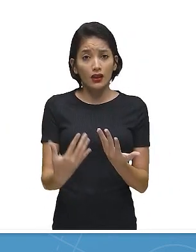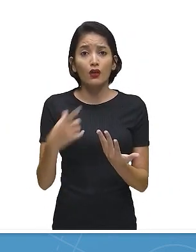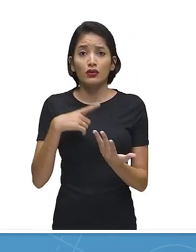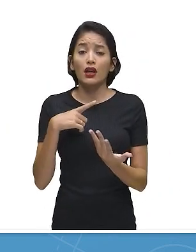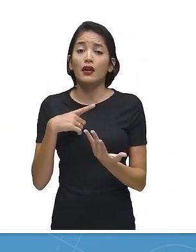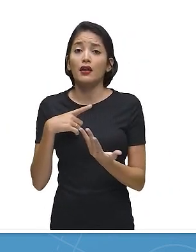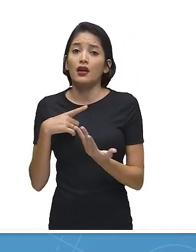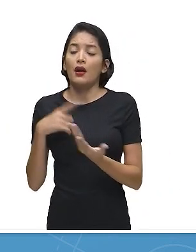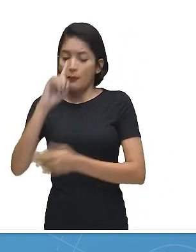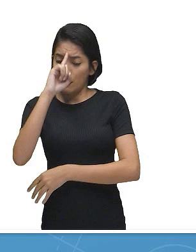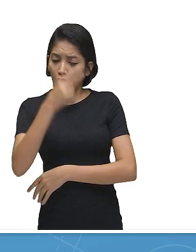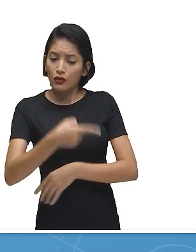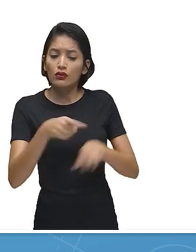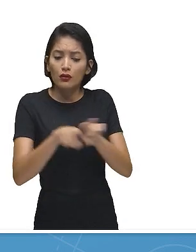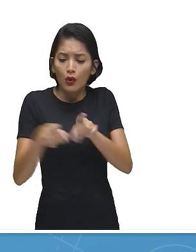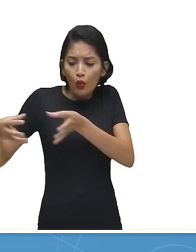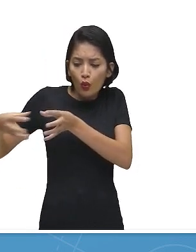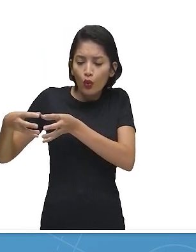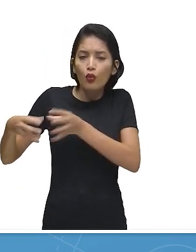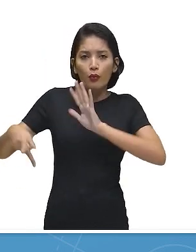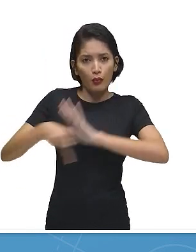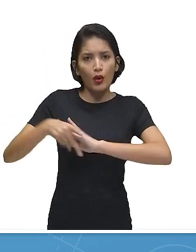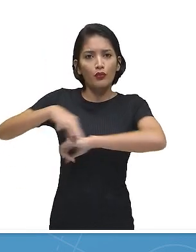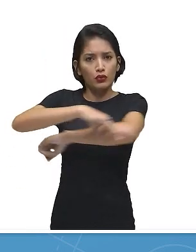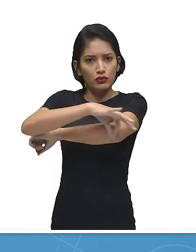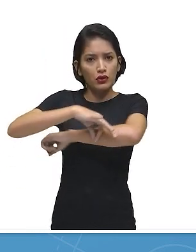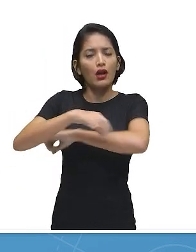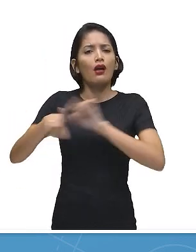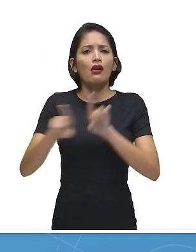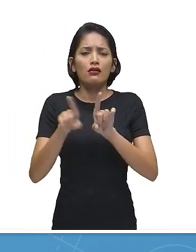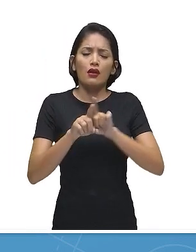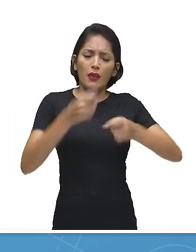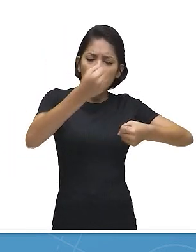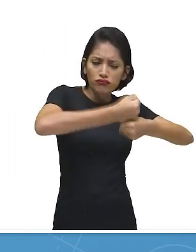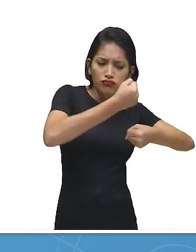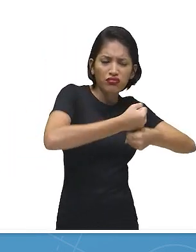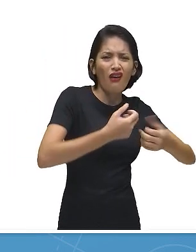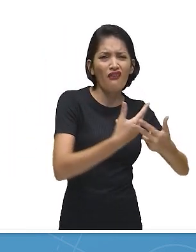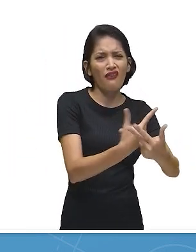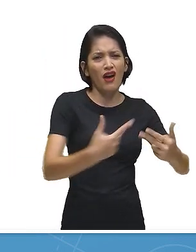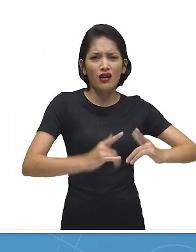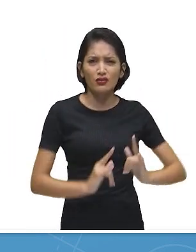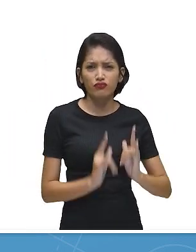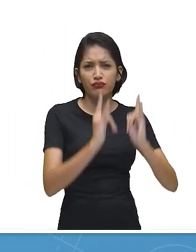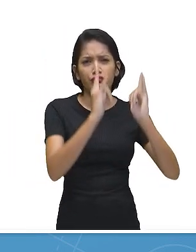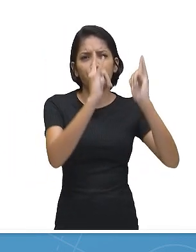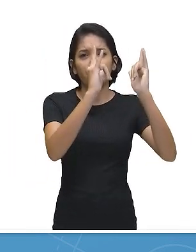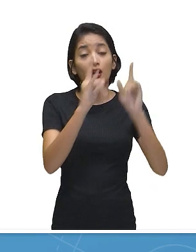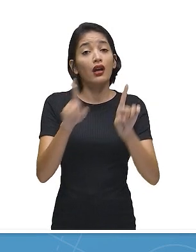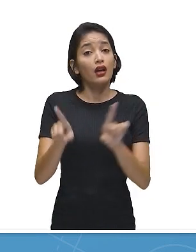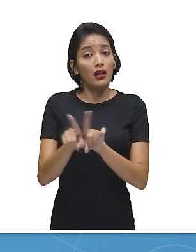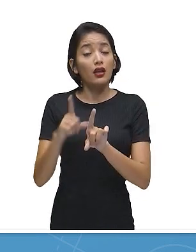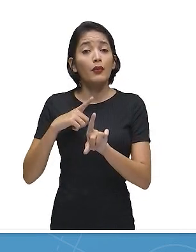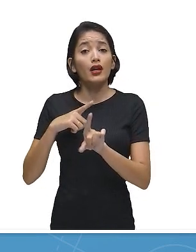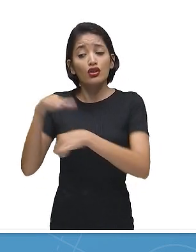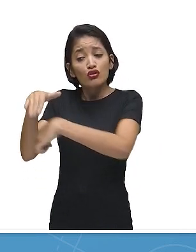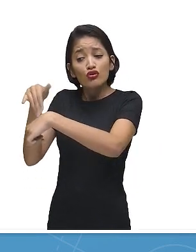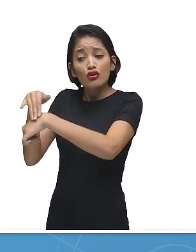de Maurício de Nassau, eles invadiram o Brasil, onde permaneceram por 24 anos. Então,